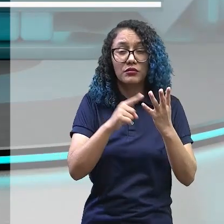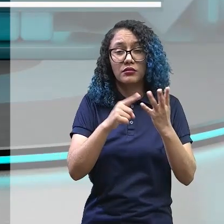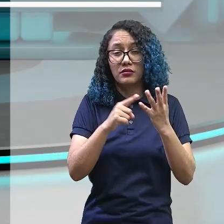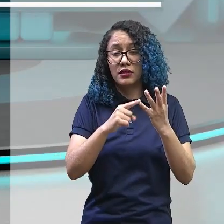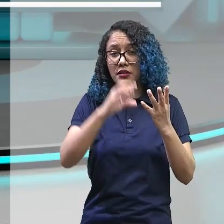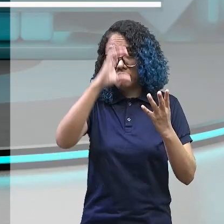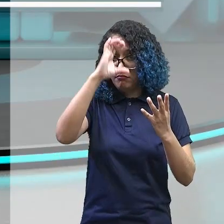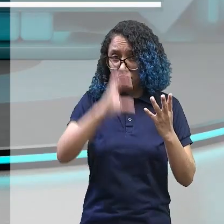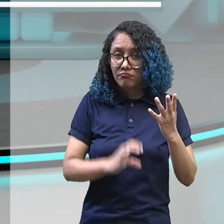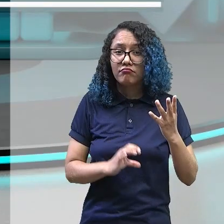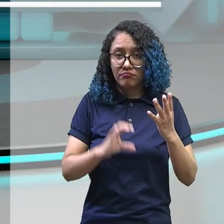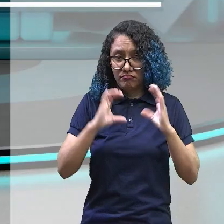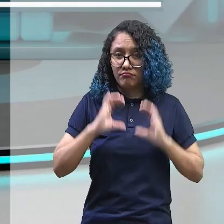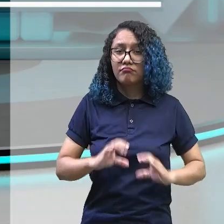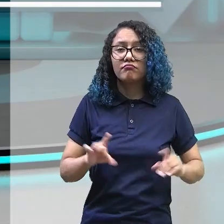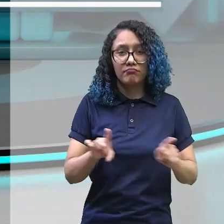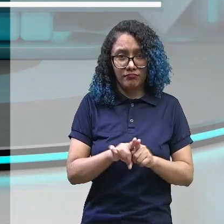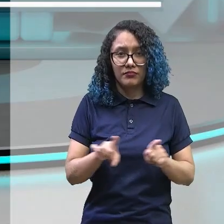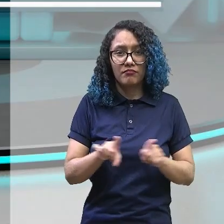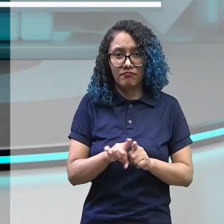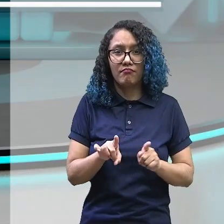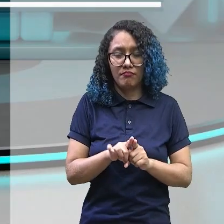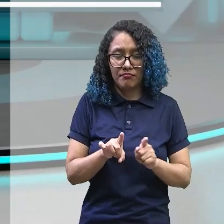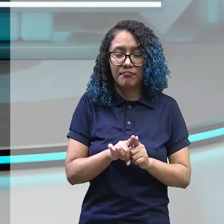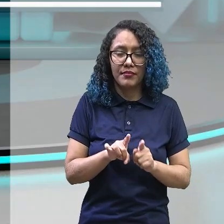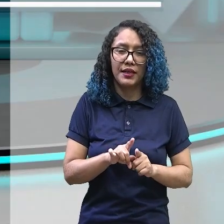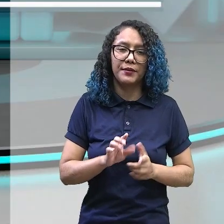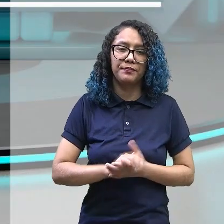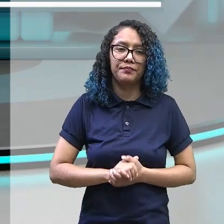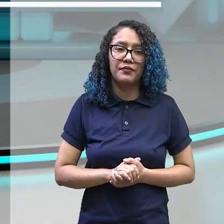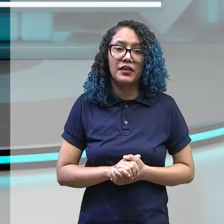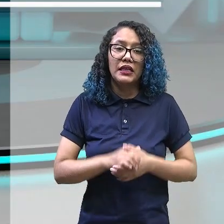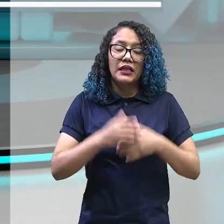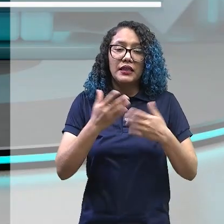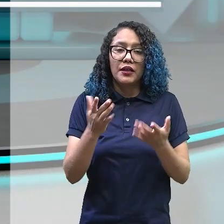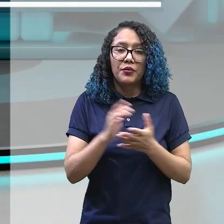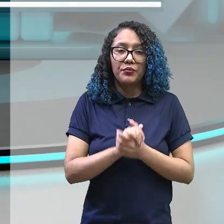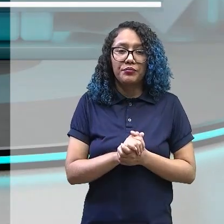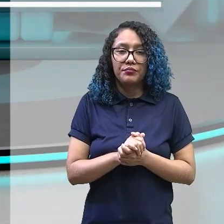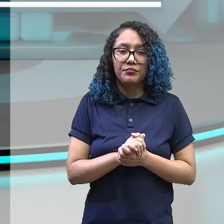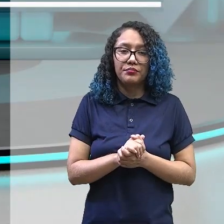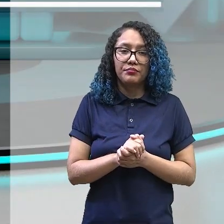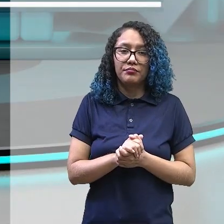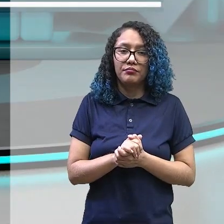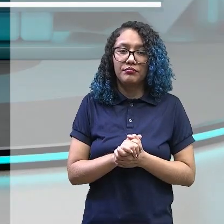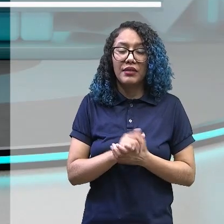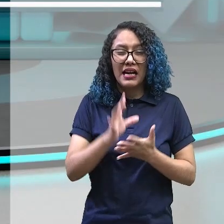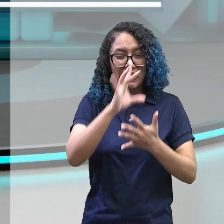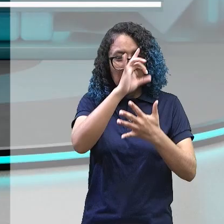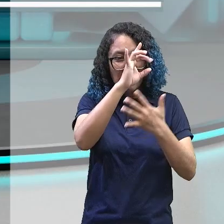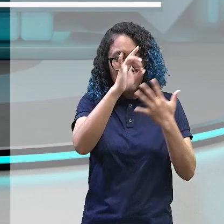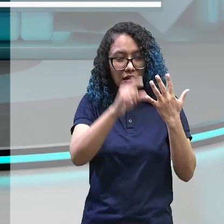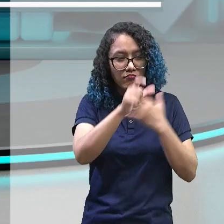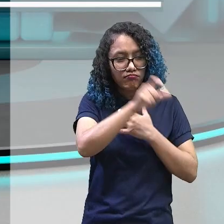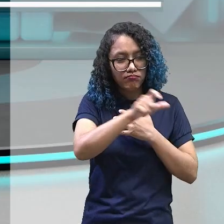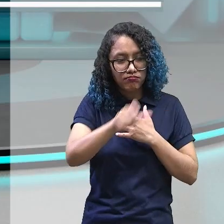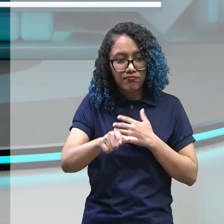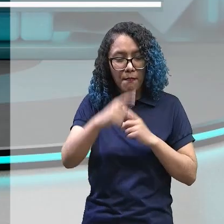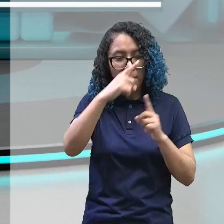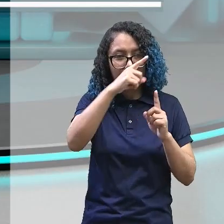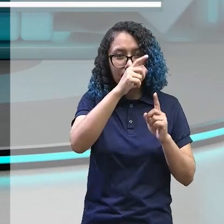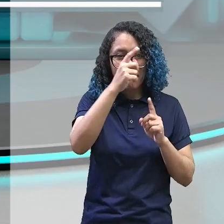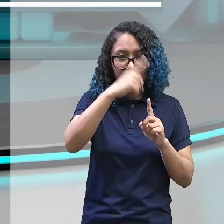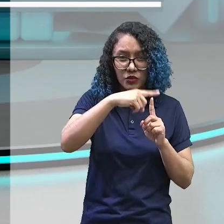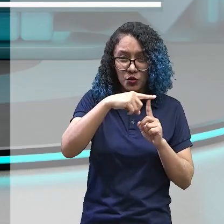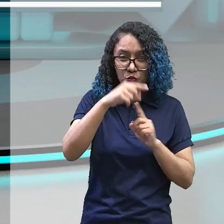cidadão normal, não é? E para cada uma desses públicos